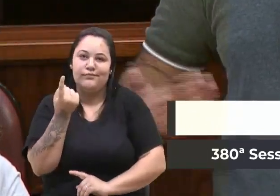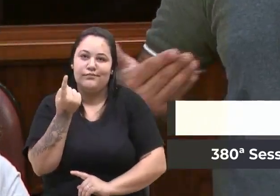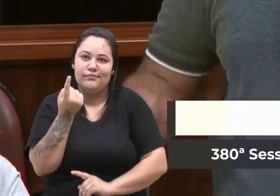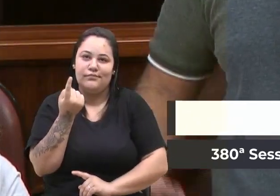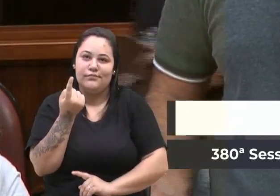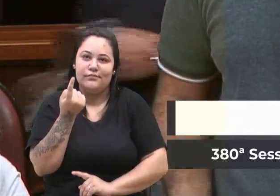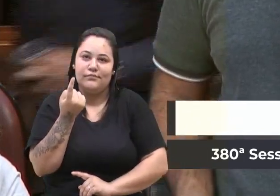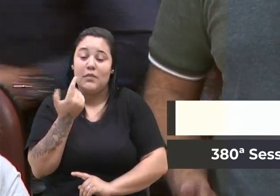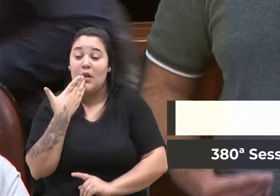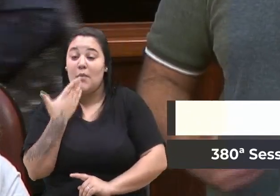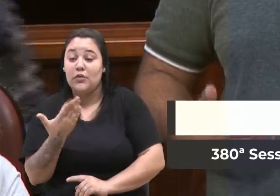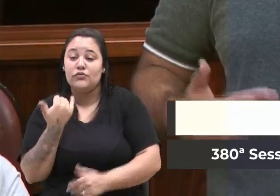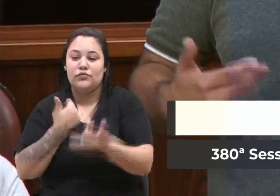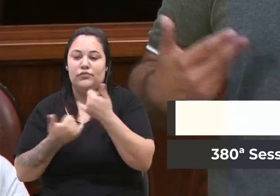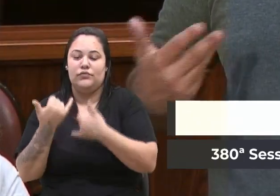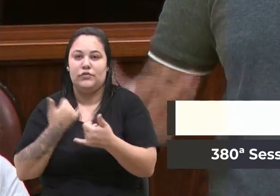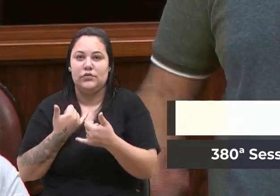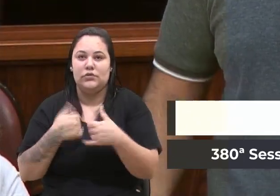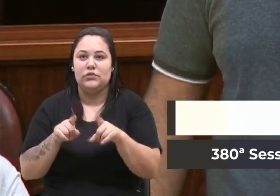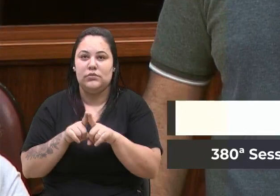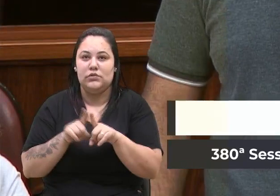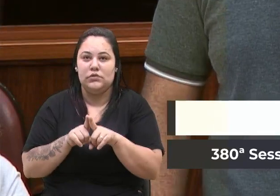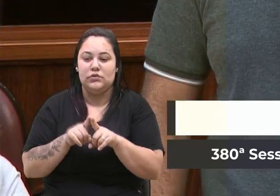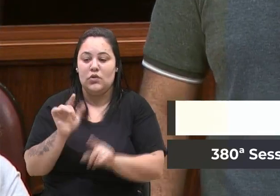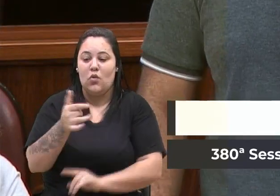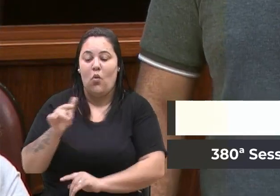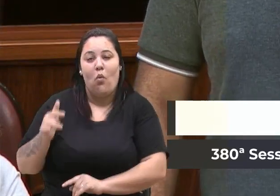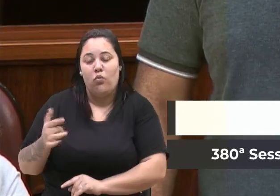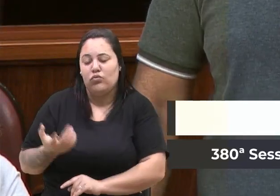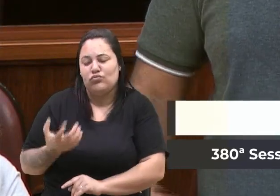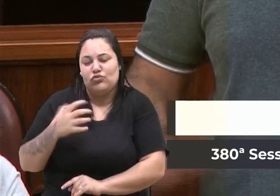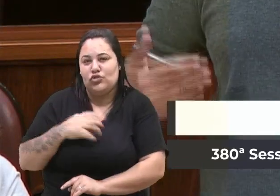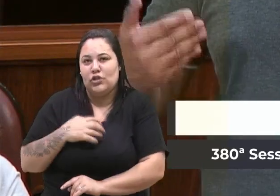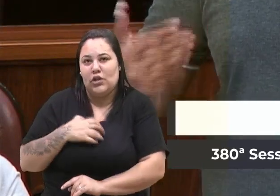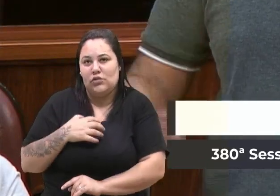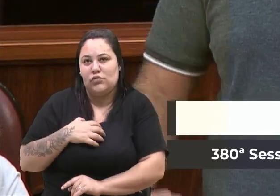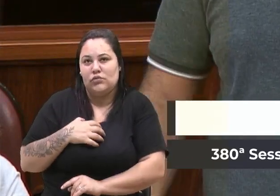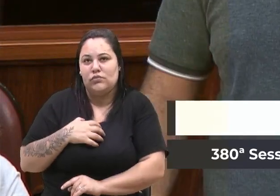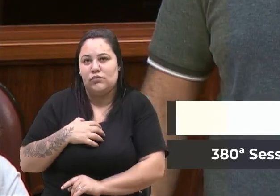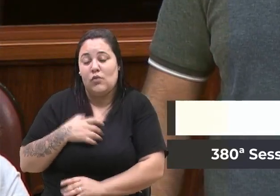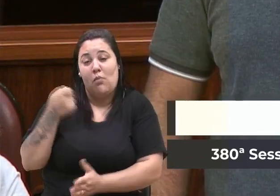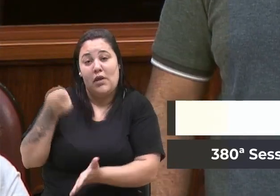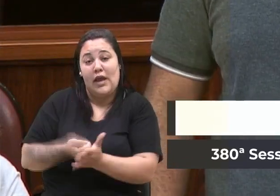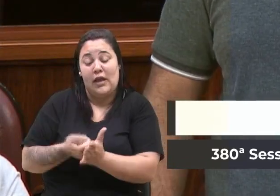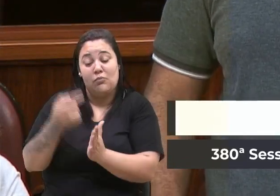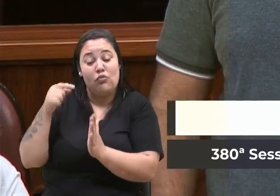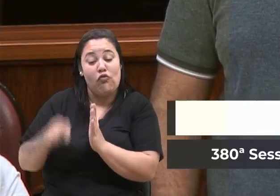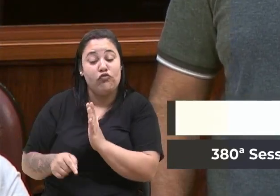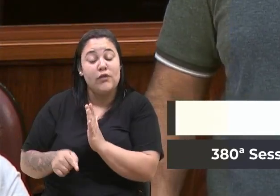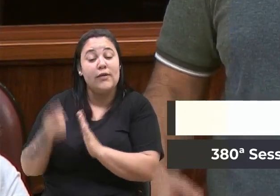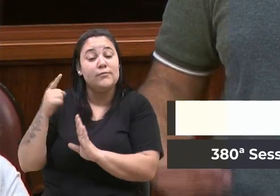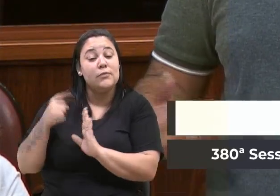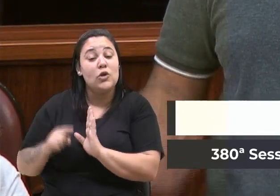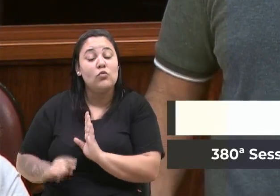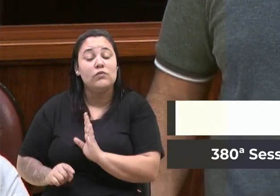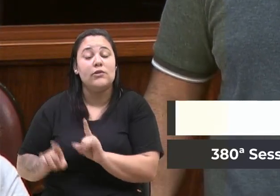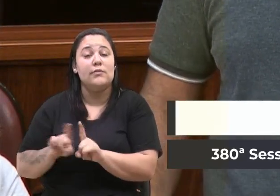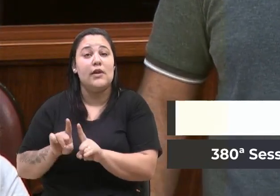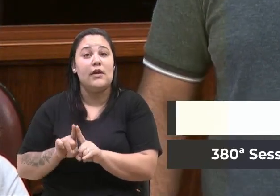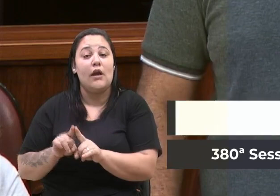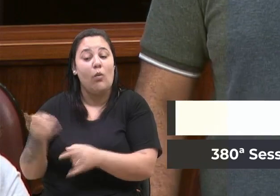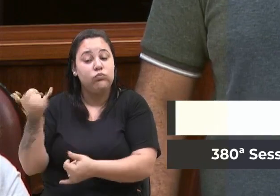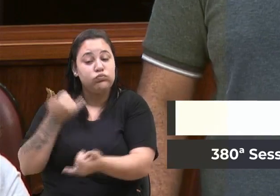pelo pedido de informação ou de maneira informal, aprofundar esses questionamentos, que essas informações